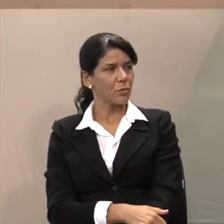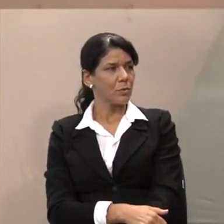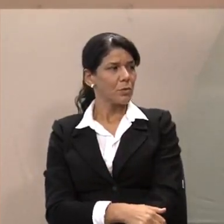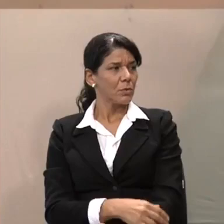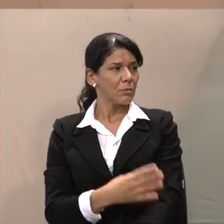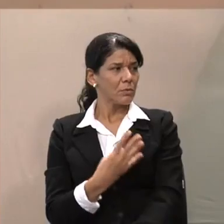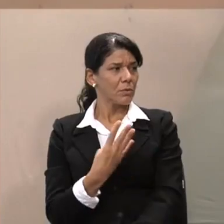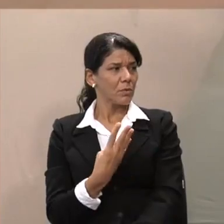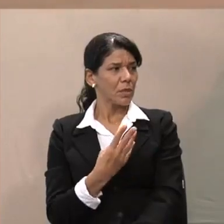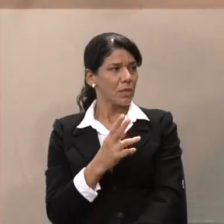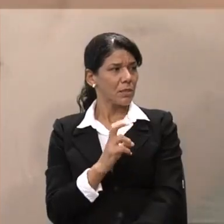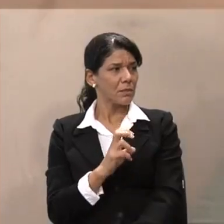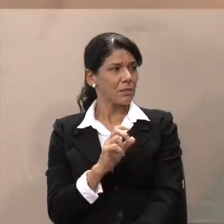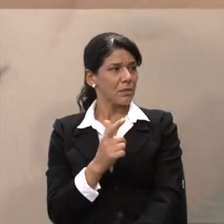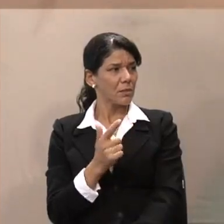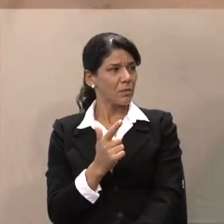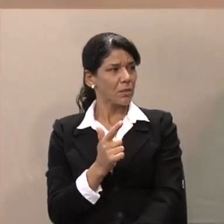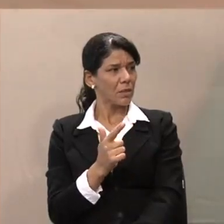45 graus.